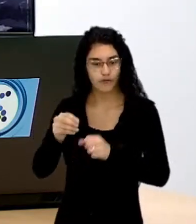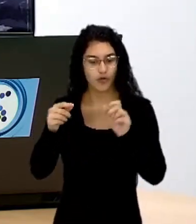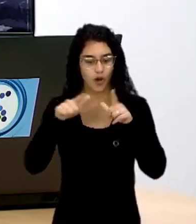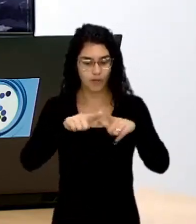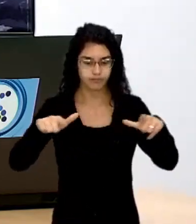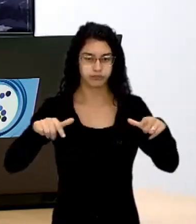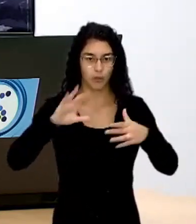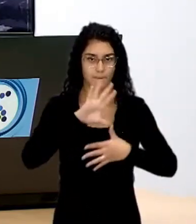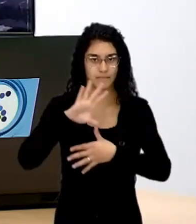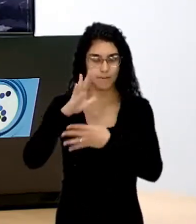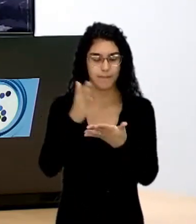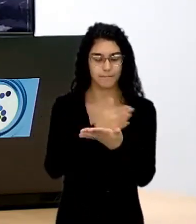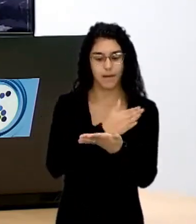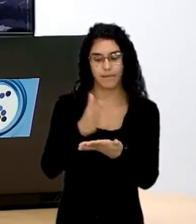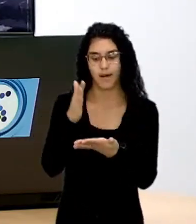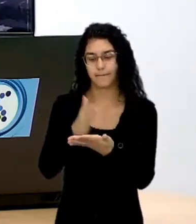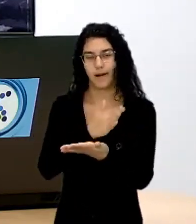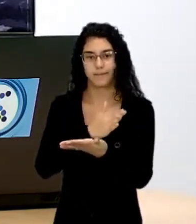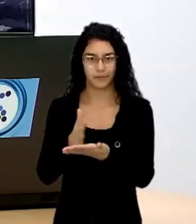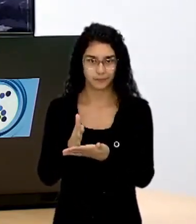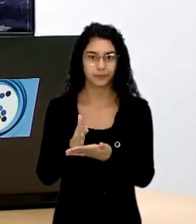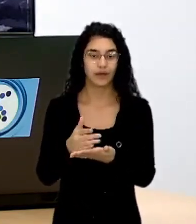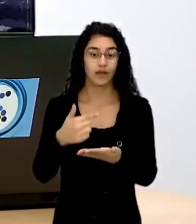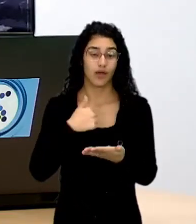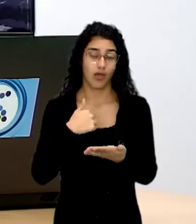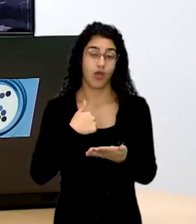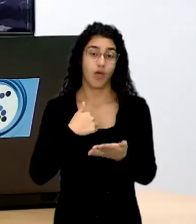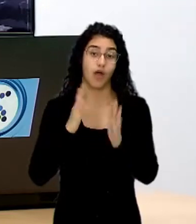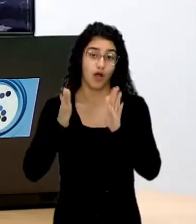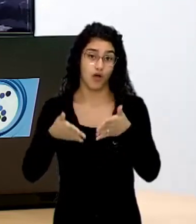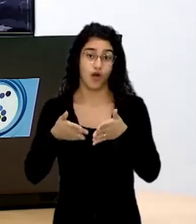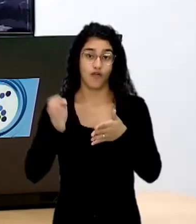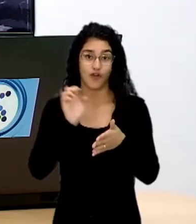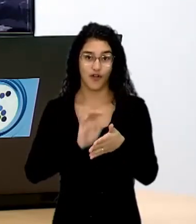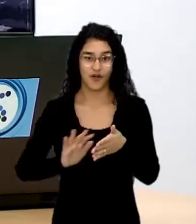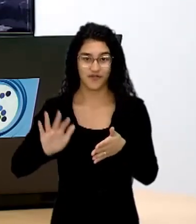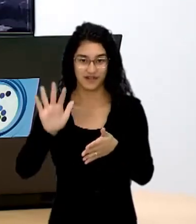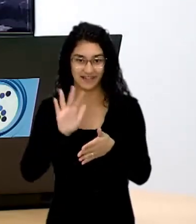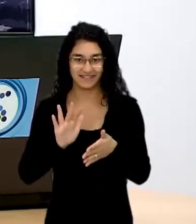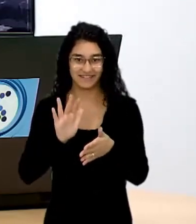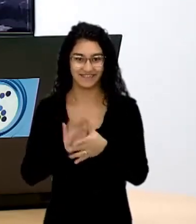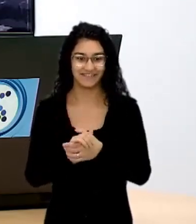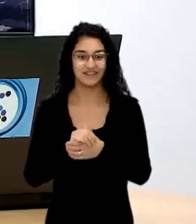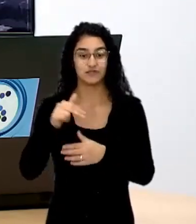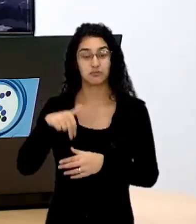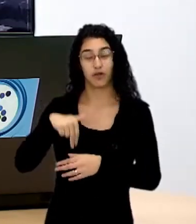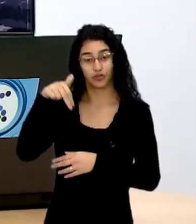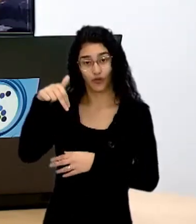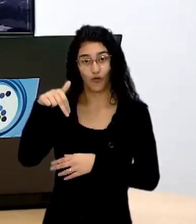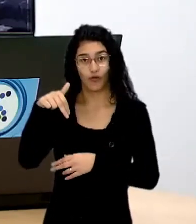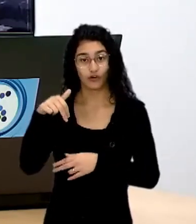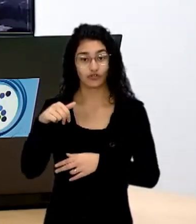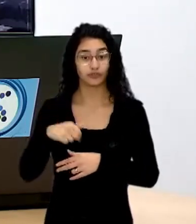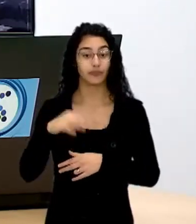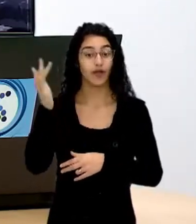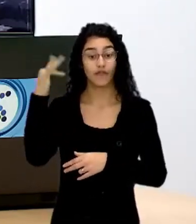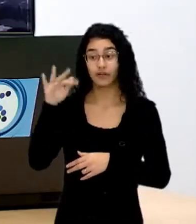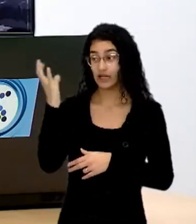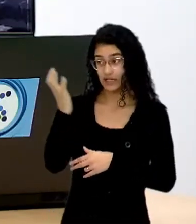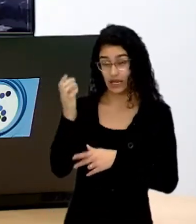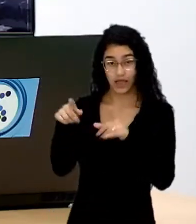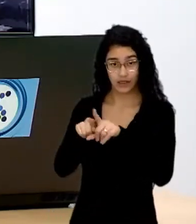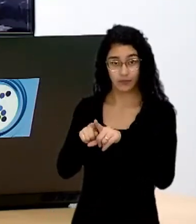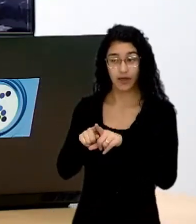e dividiram cada um para si. Então eu fico aqui com uma região norte, que França quer